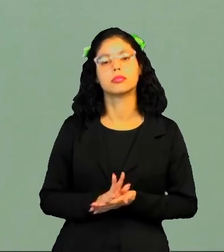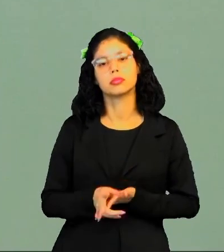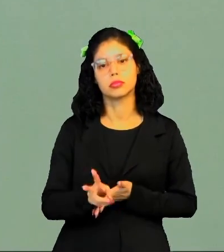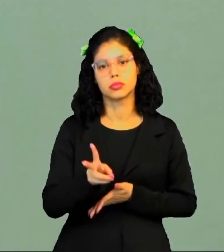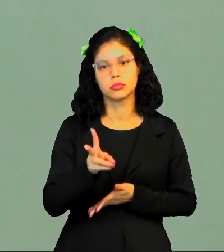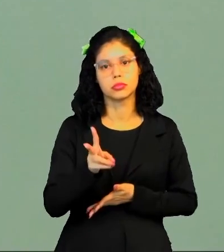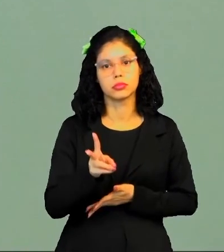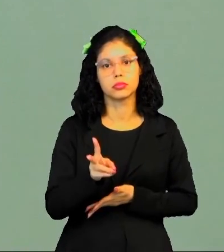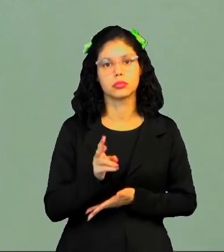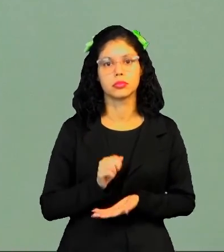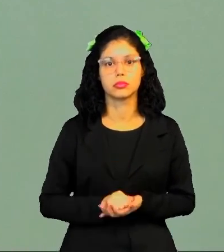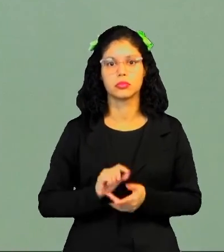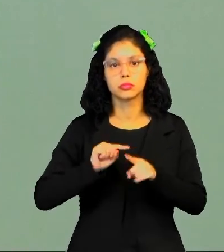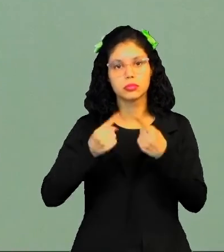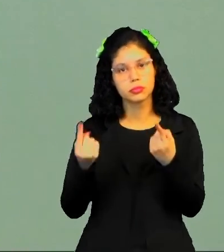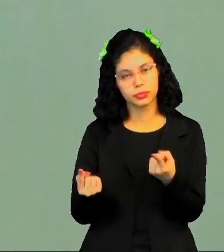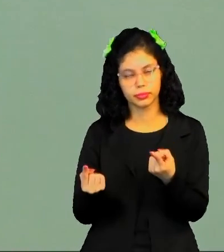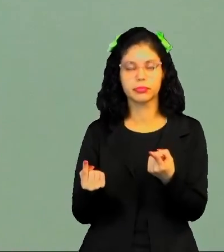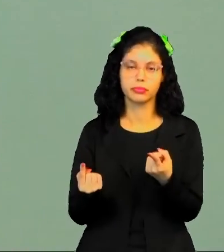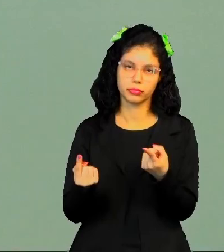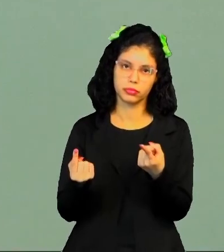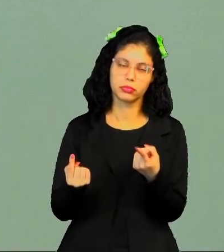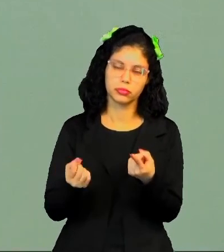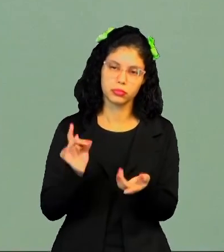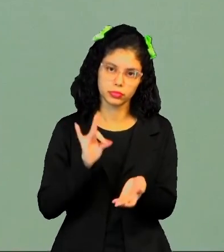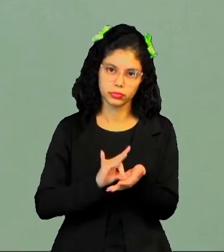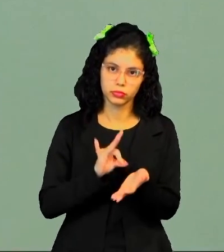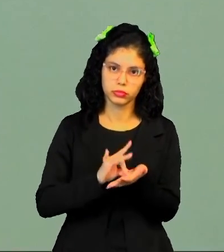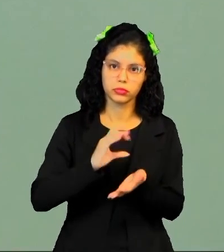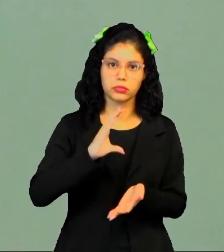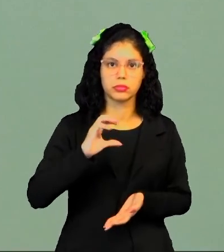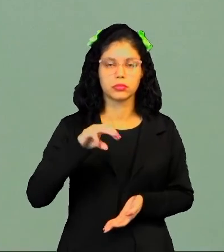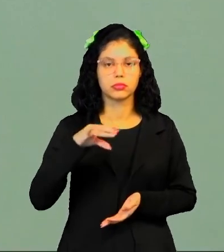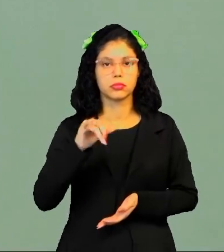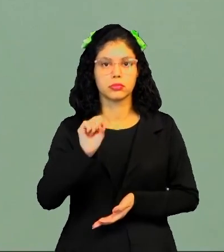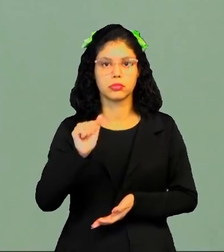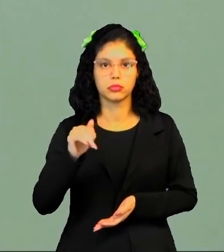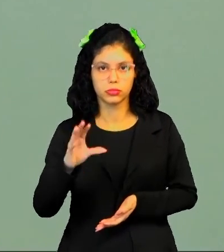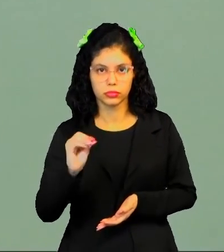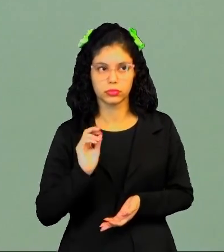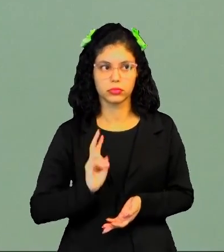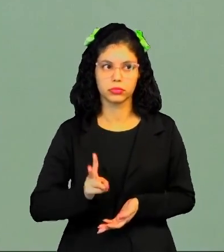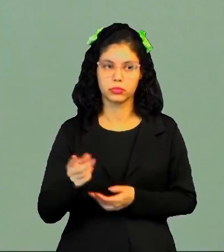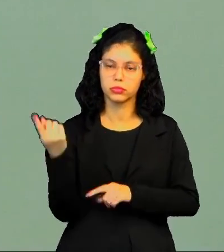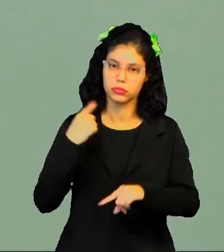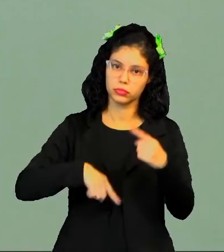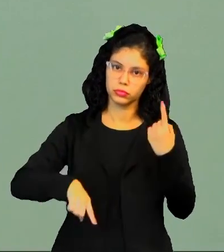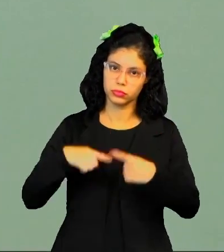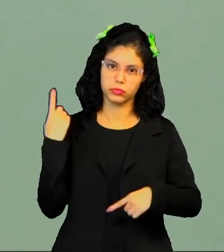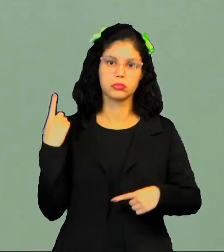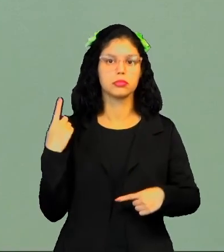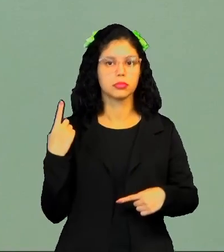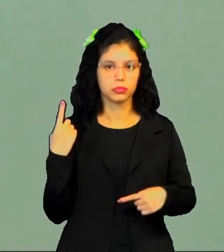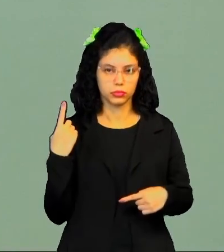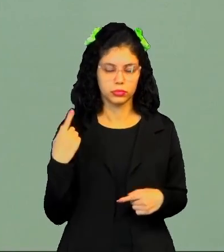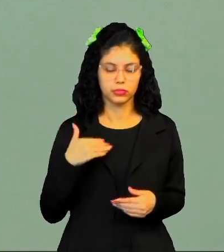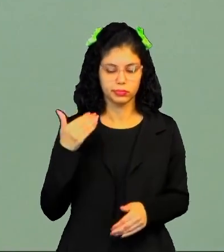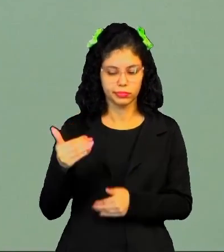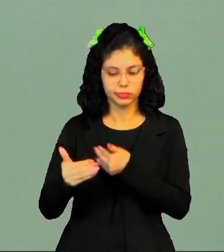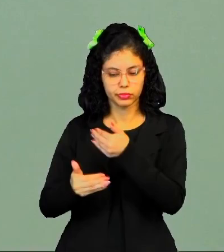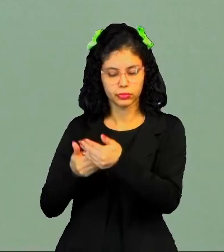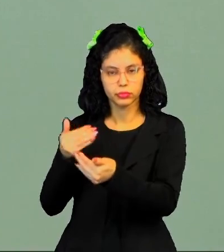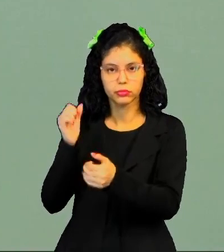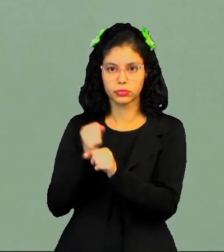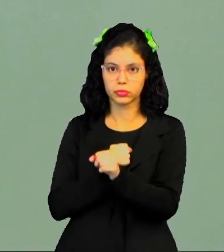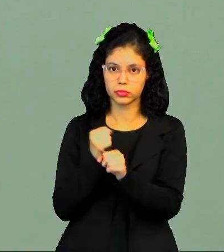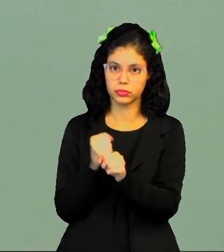prevalece, né, ninguém é condenado, mas a Comissão da Verdade, né, teve vários sucessos aí, né, e ao longo, né,